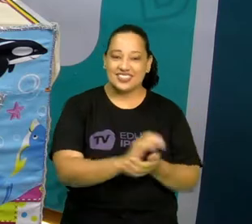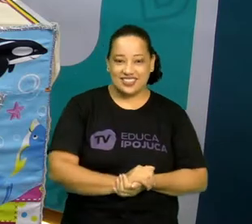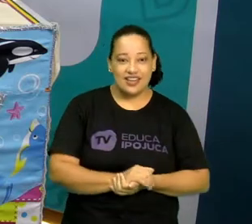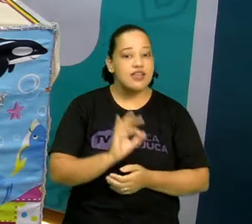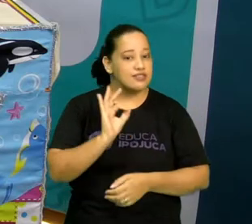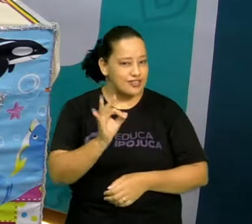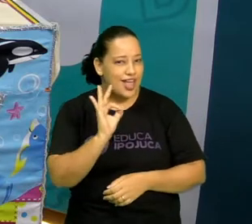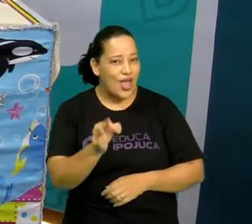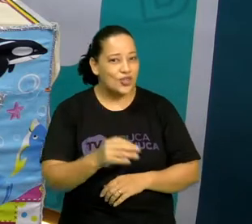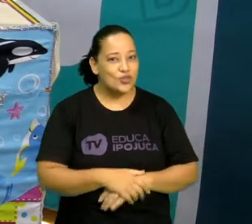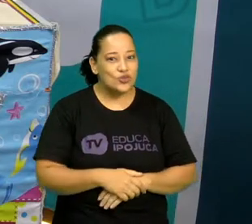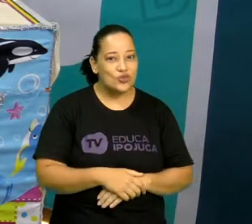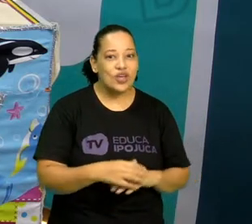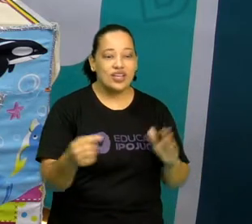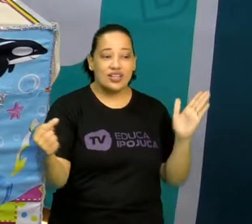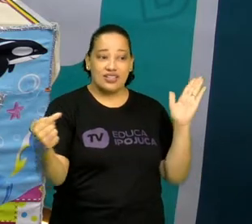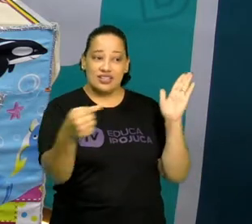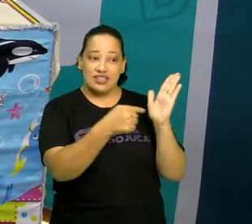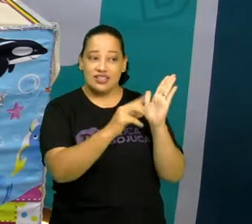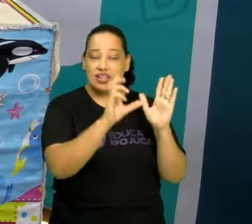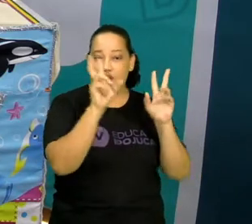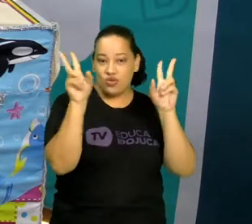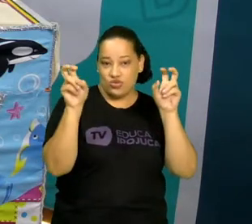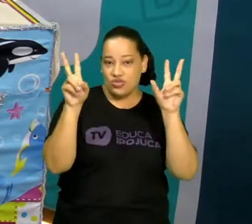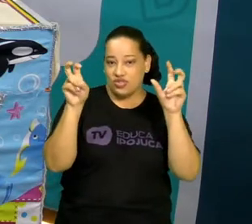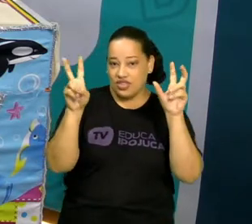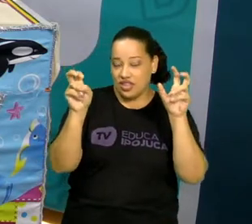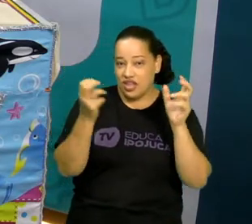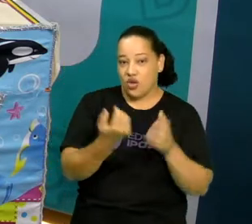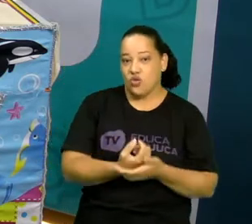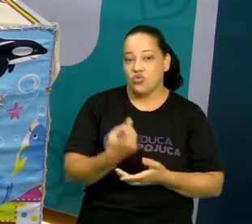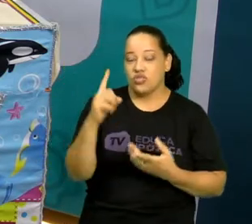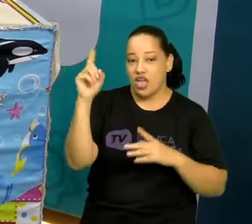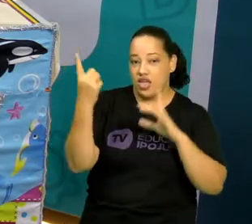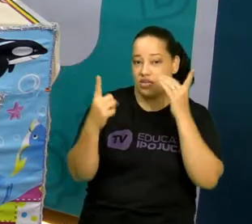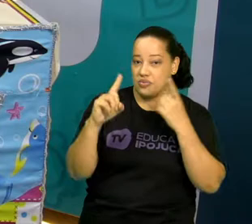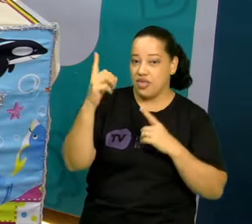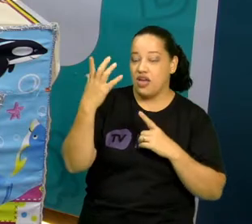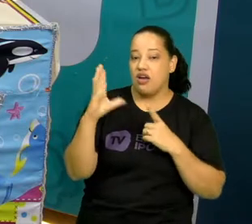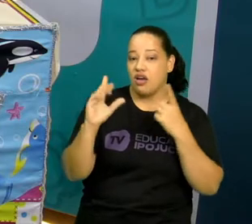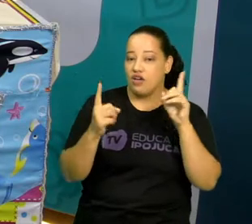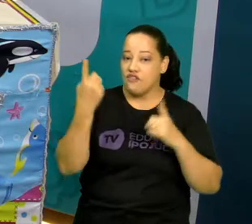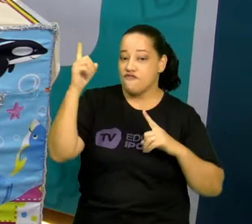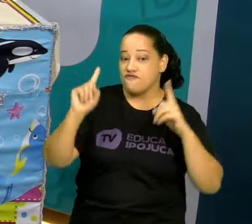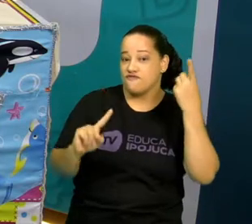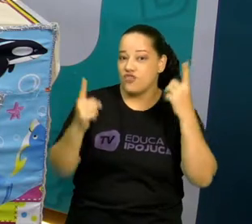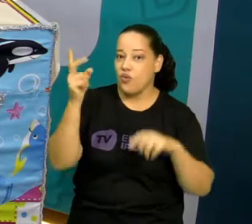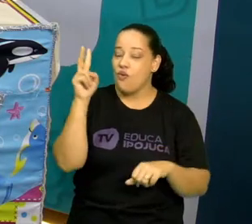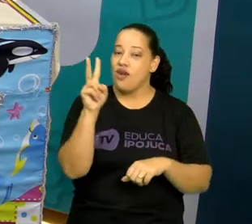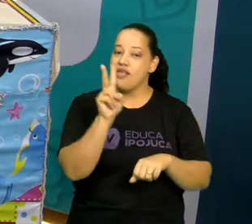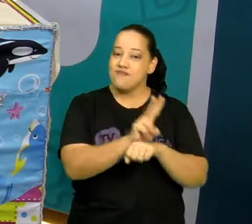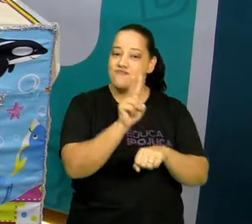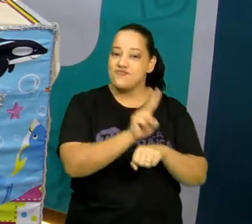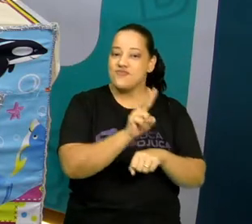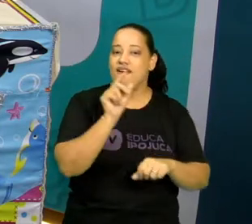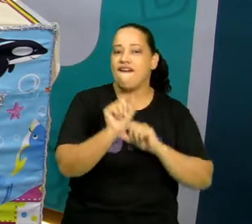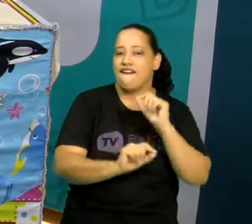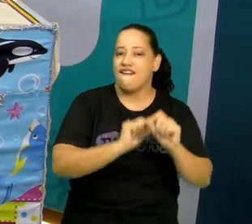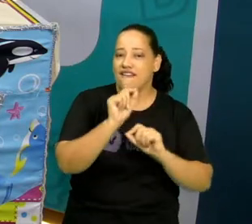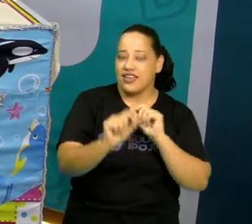criança? Então, ó, O Guardião da Folia, de Rogério Andrade Barbosa, né, Leiturinha?